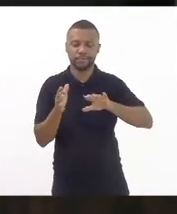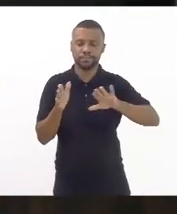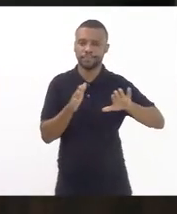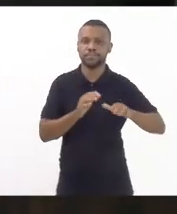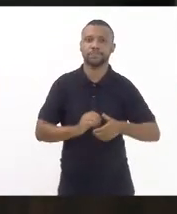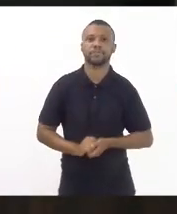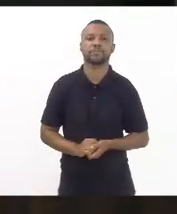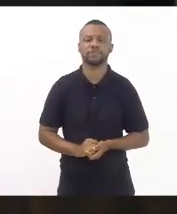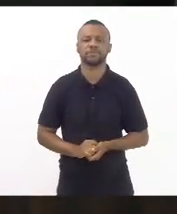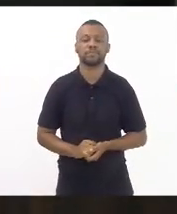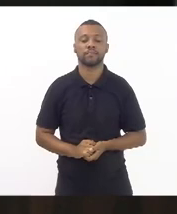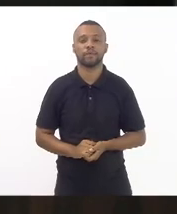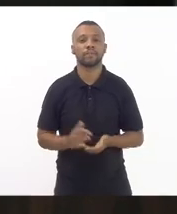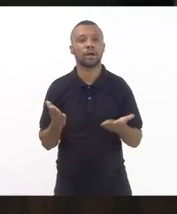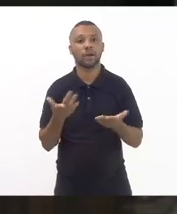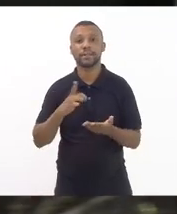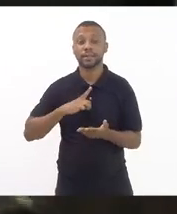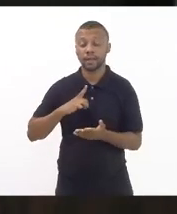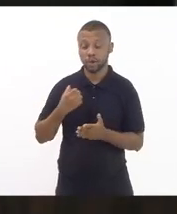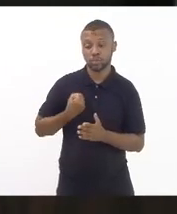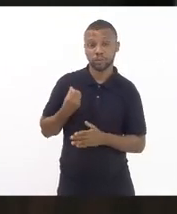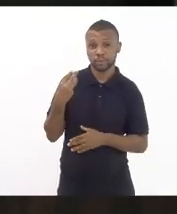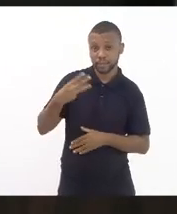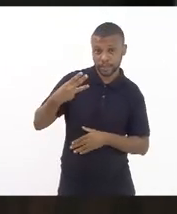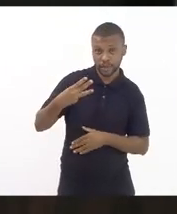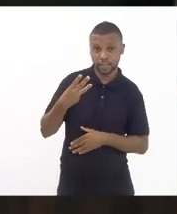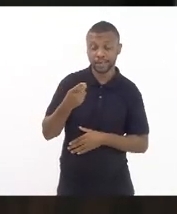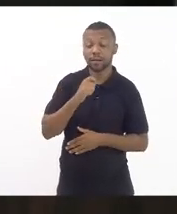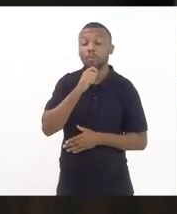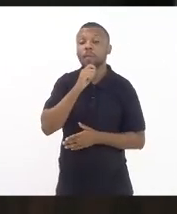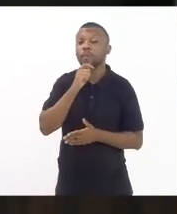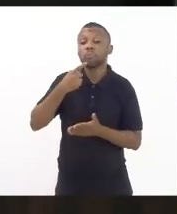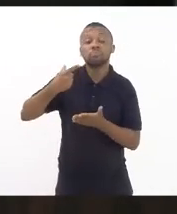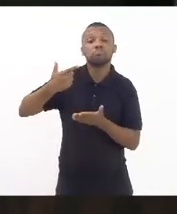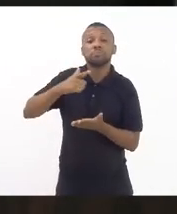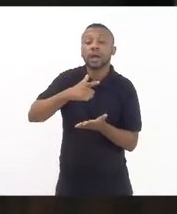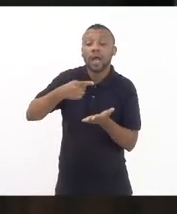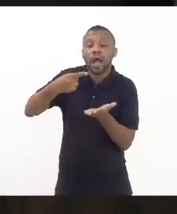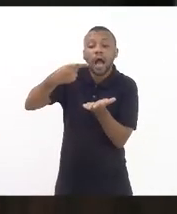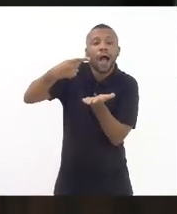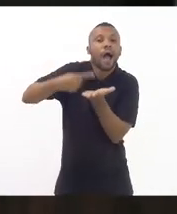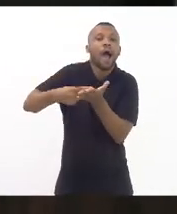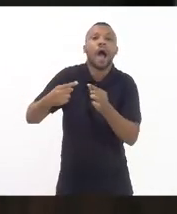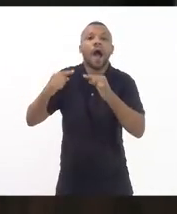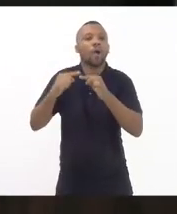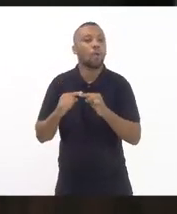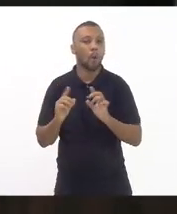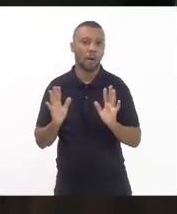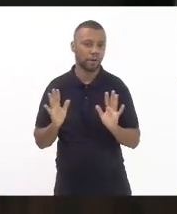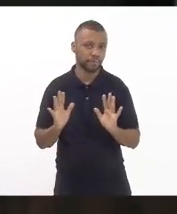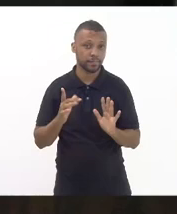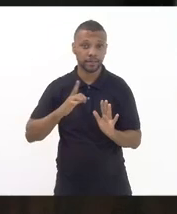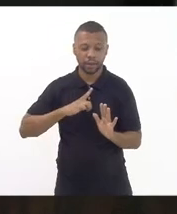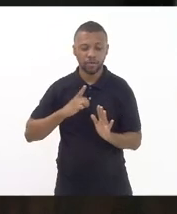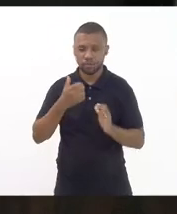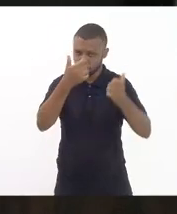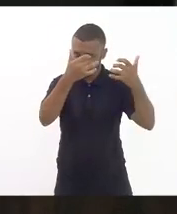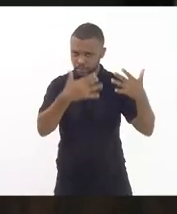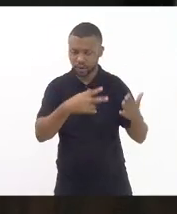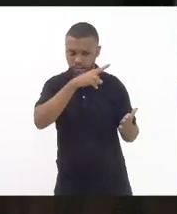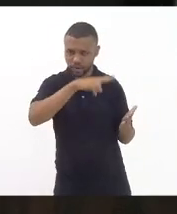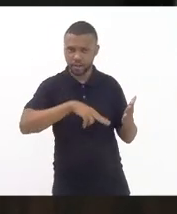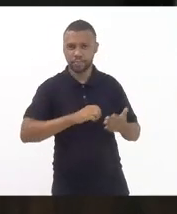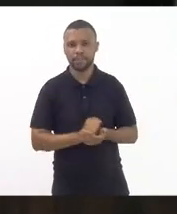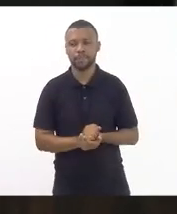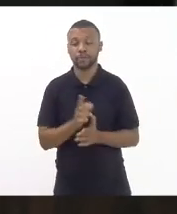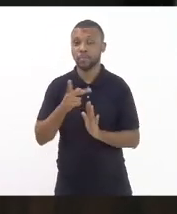agora enfrentar o 3º da pauta, que não tem acordo, tá bom, Marcelo? Que trata, eu vou cantar aqui, veto